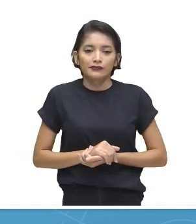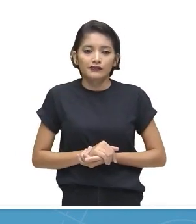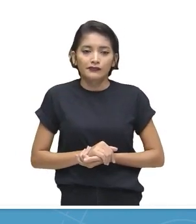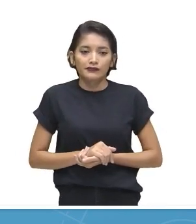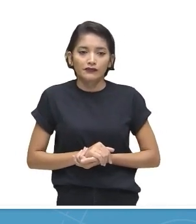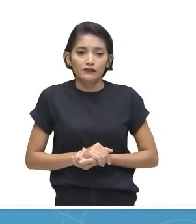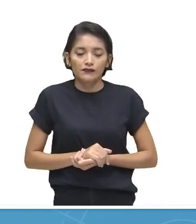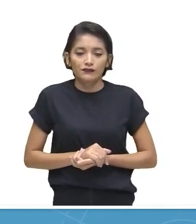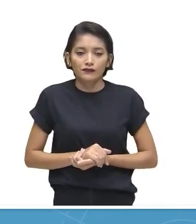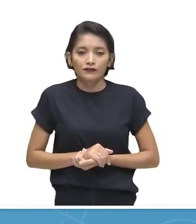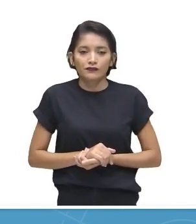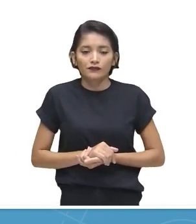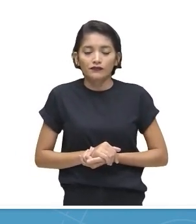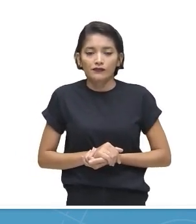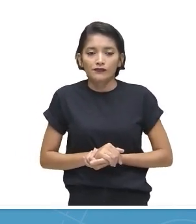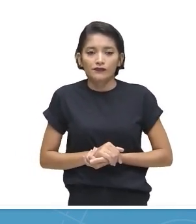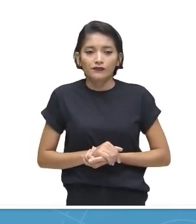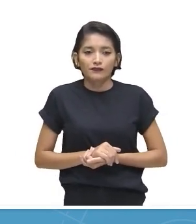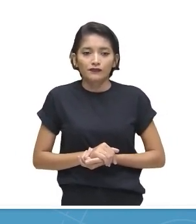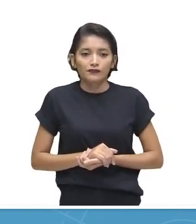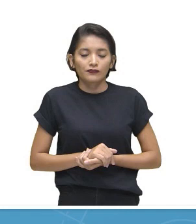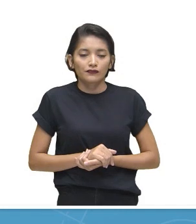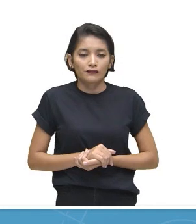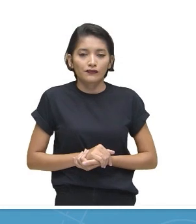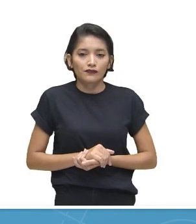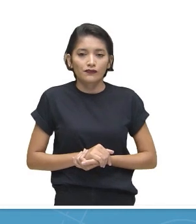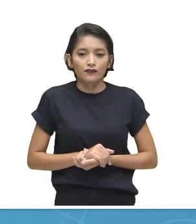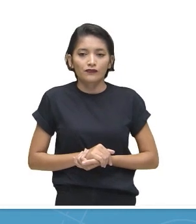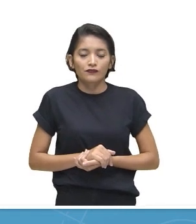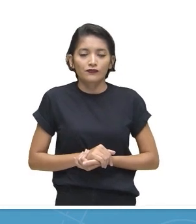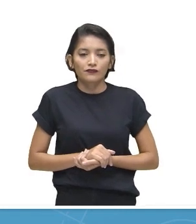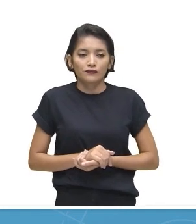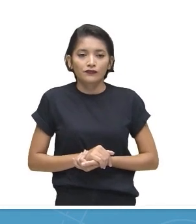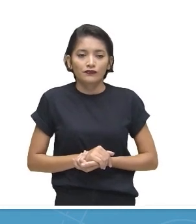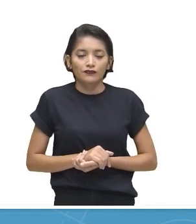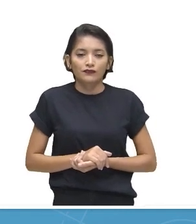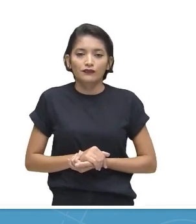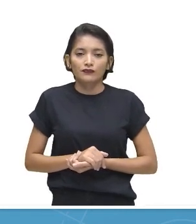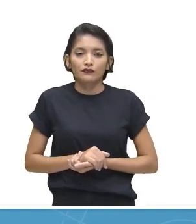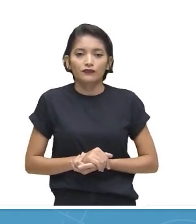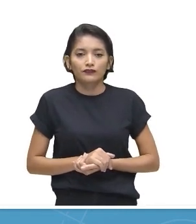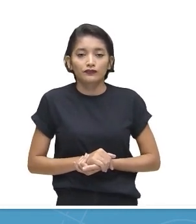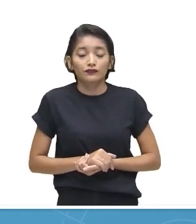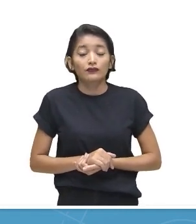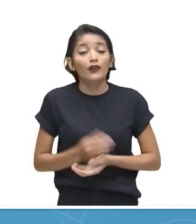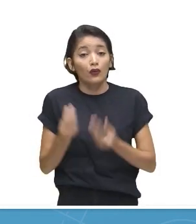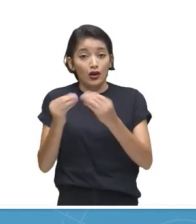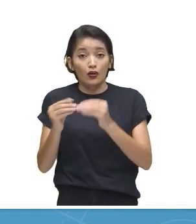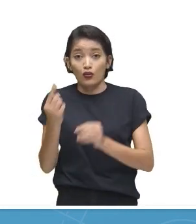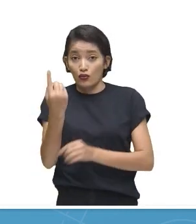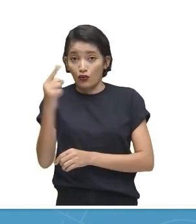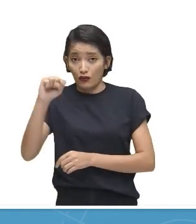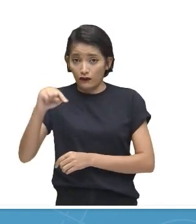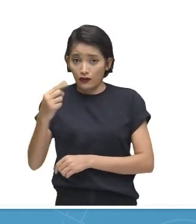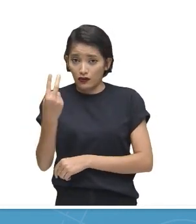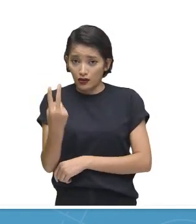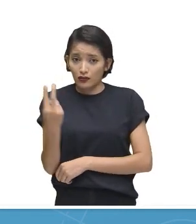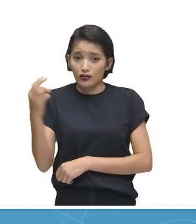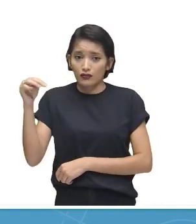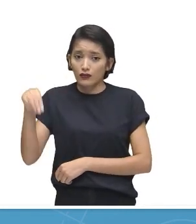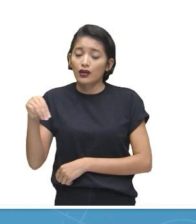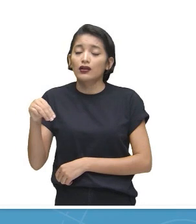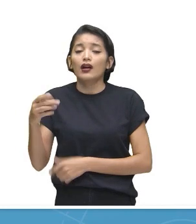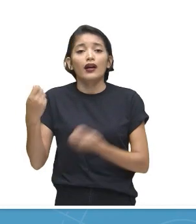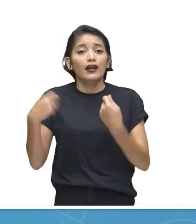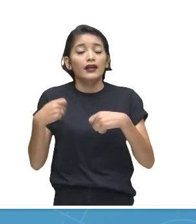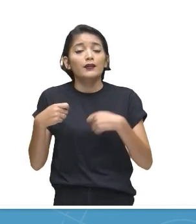aí você tem aí o valor em metros, que ela colocou ali 1,2 metros, né? Você coloca desse lado aqui e você quer encontrar